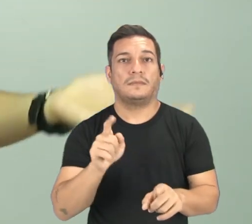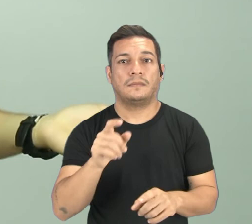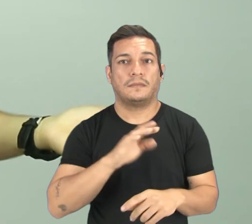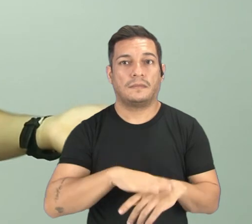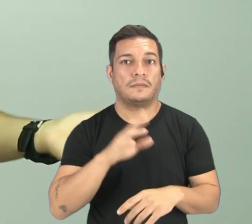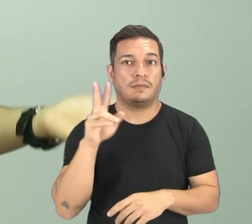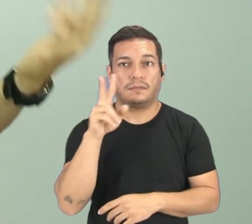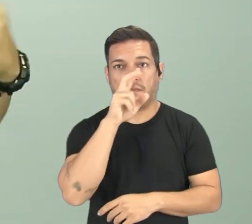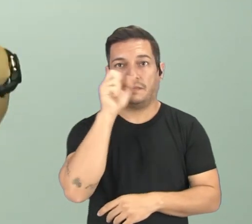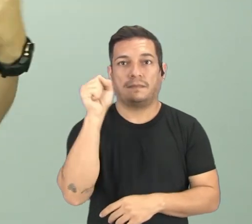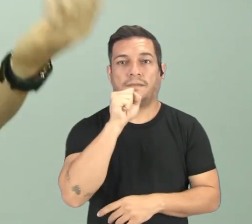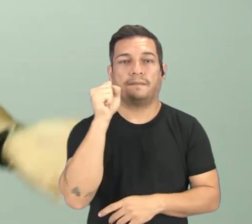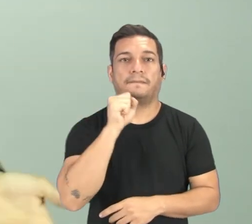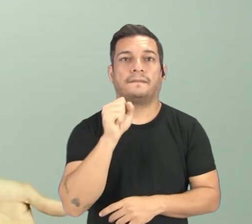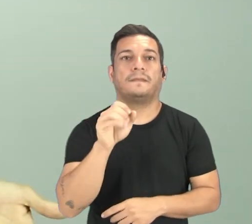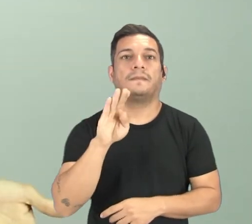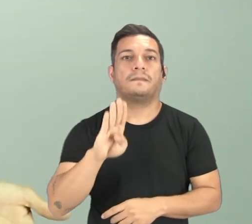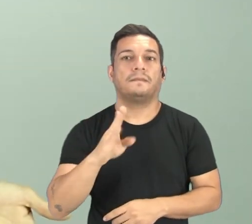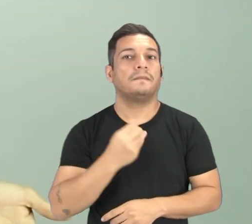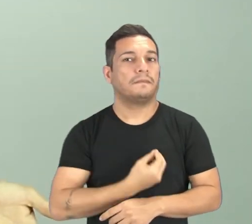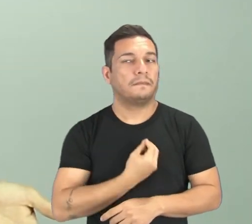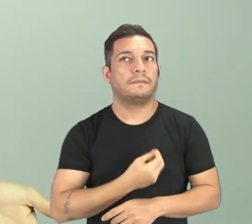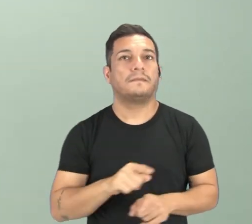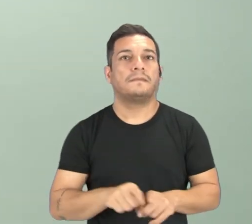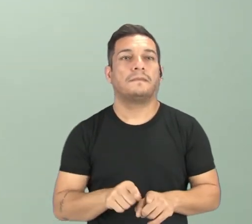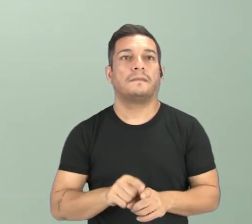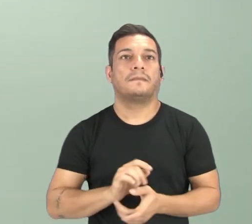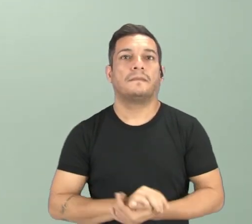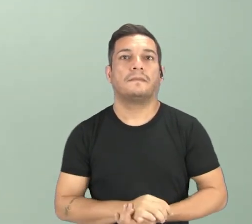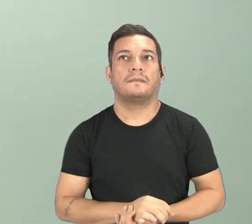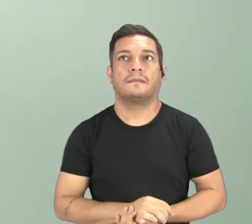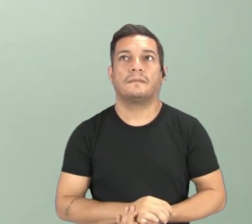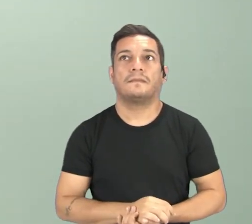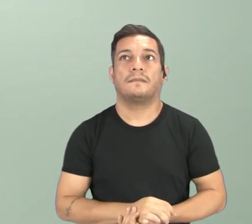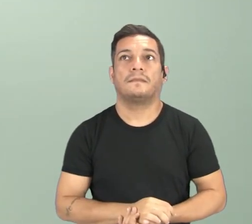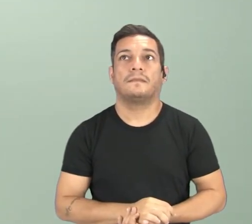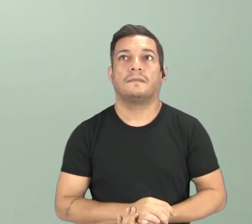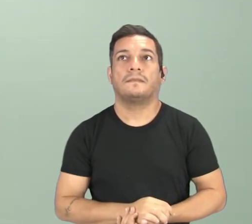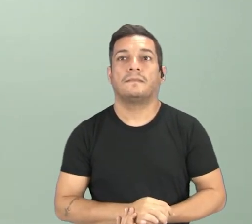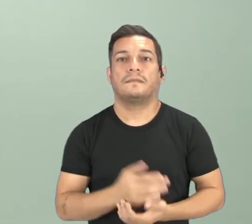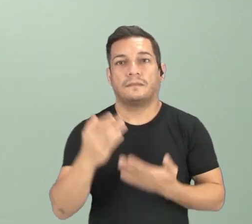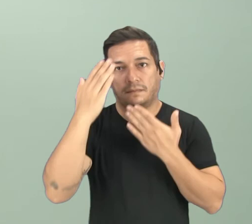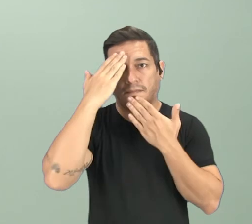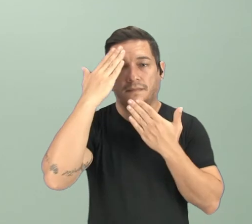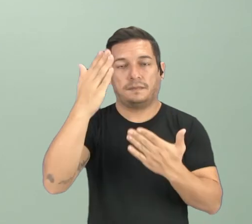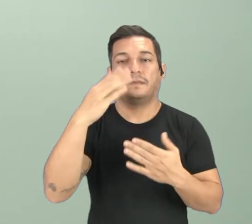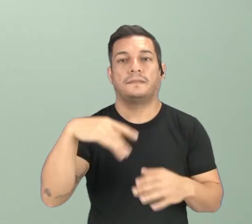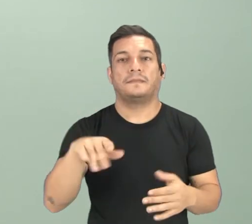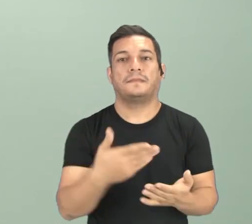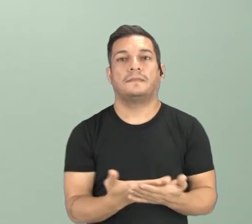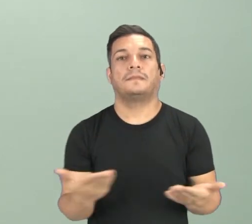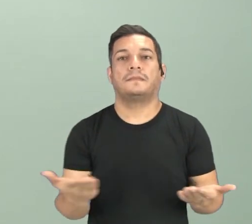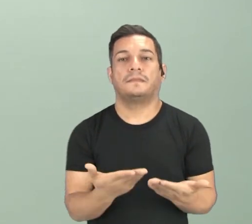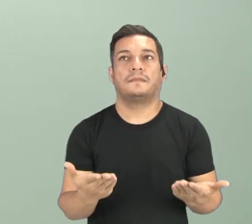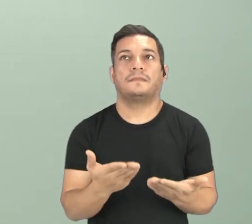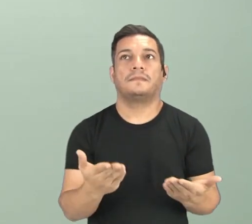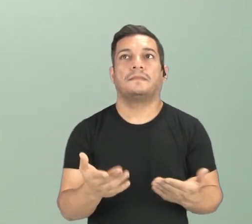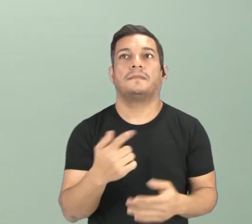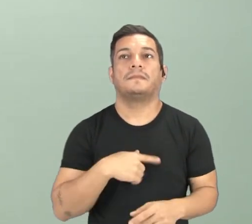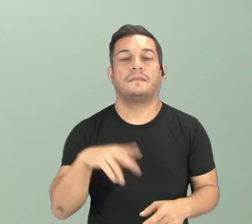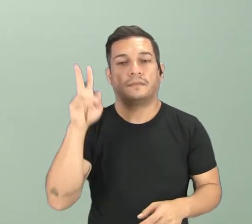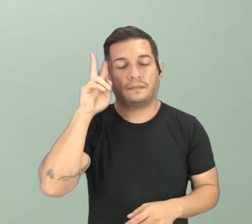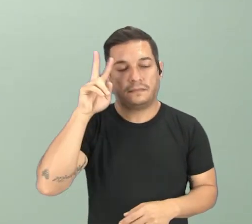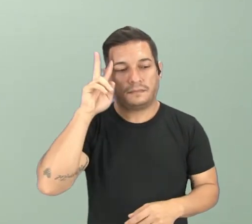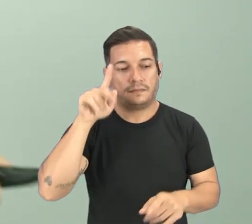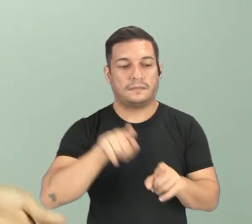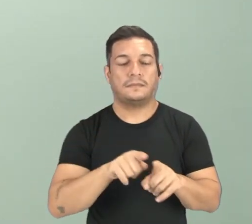é mais dominante, mas B ainda está presente ali, tudo bem? Eu agradeço a aula de hoje, né?